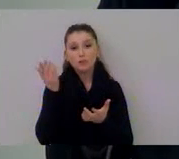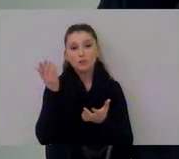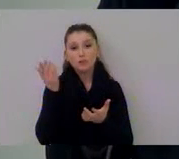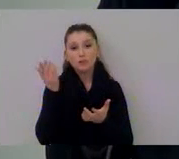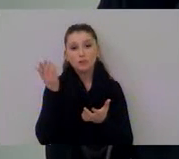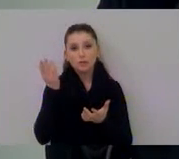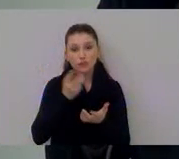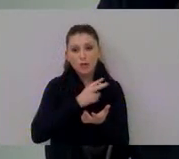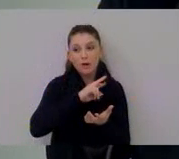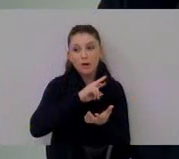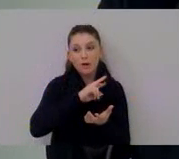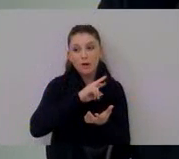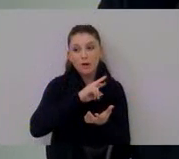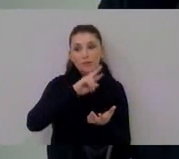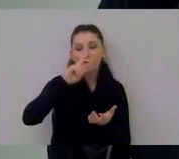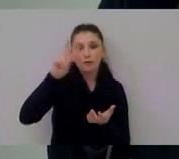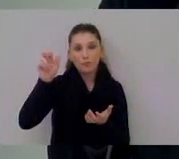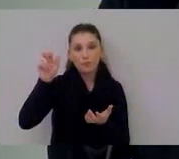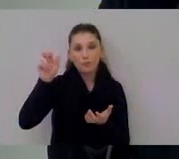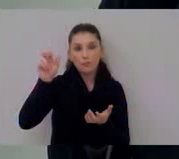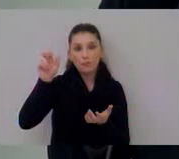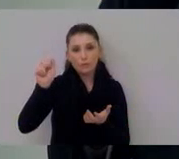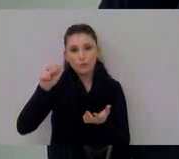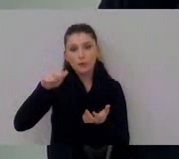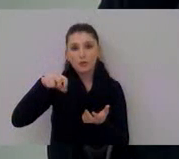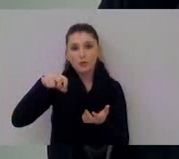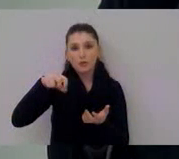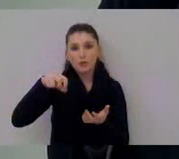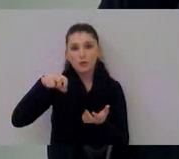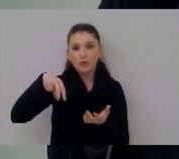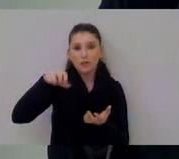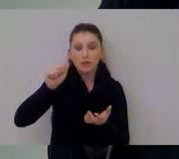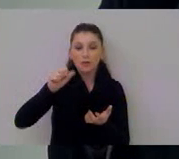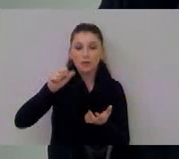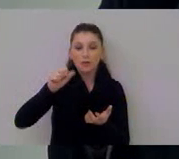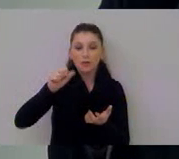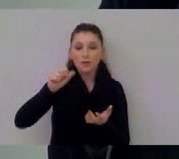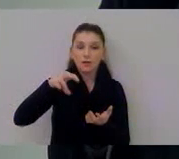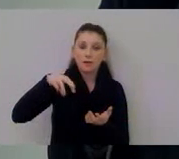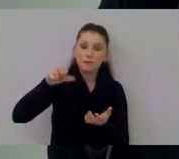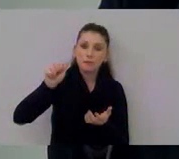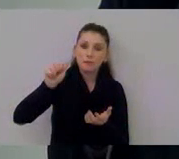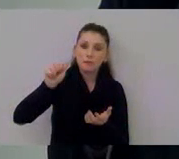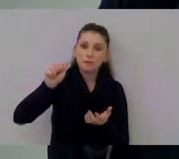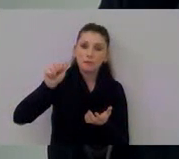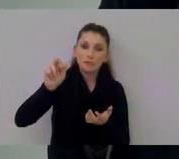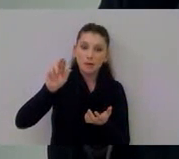já intermediamos uma reunião com o Paulo Miller lá